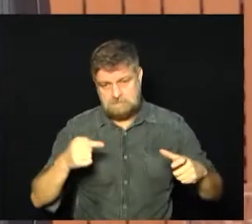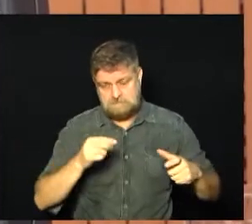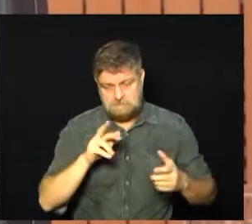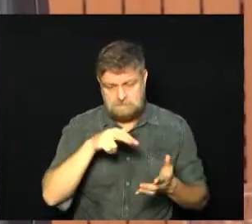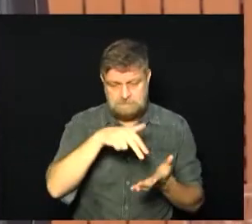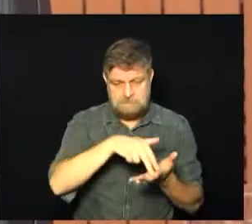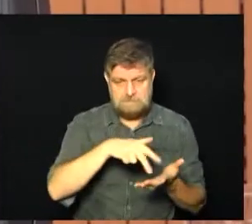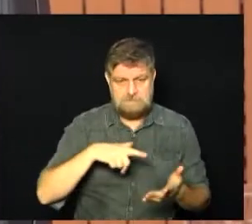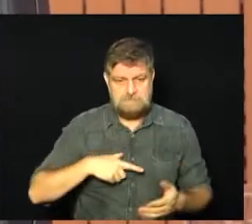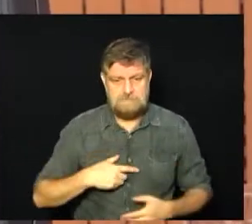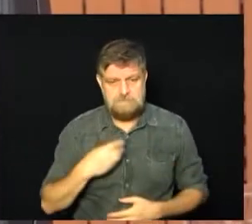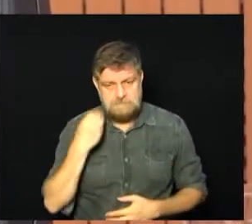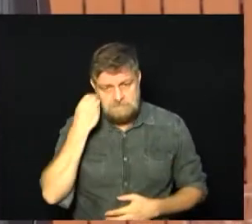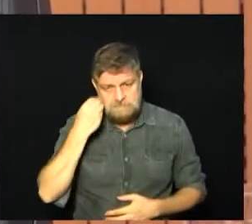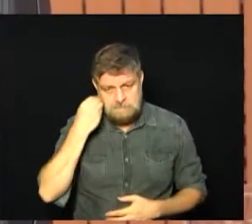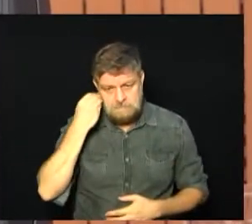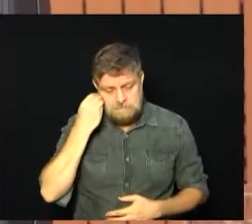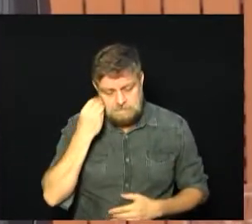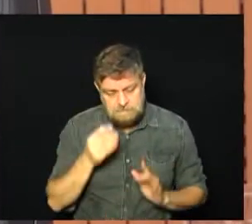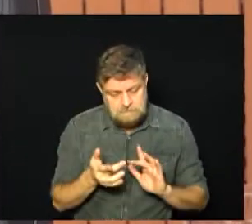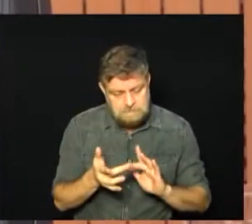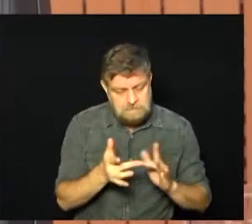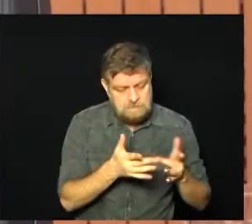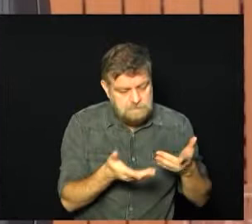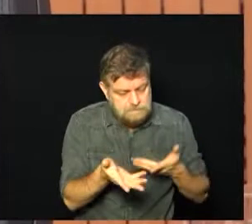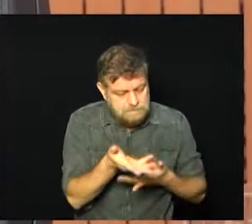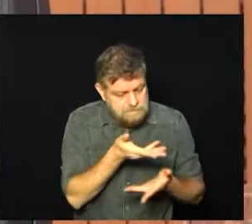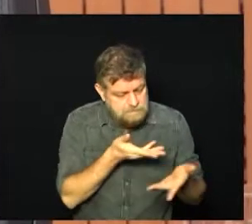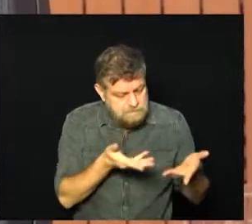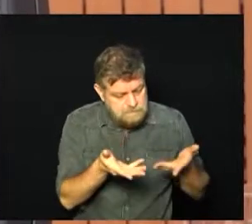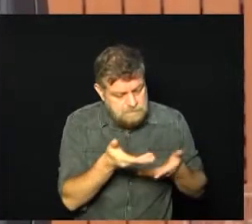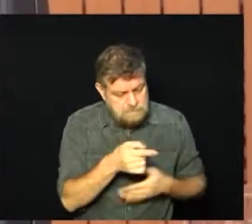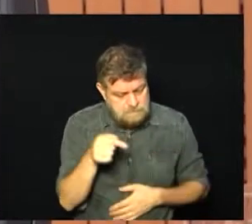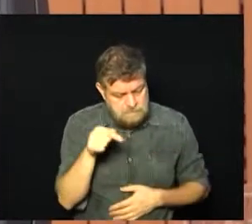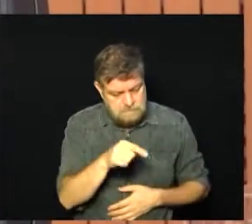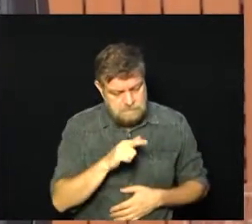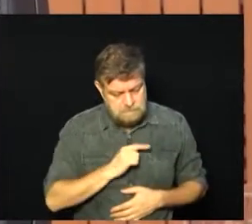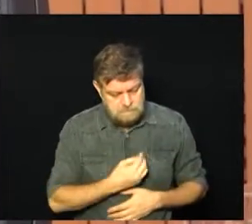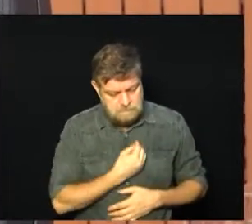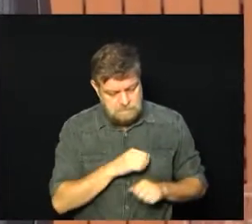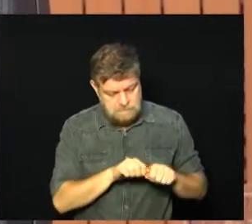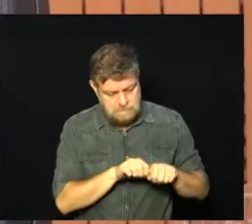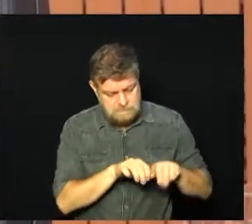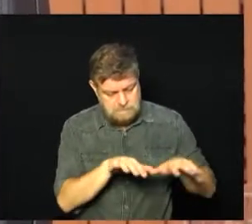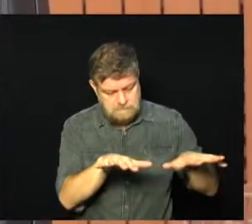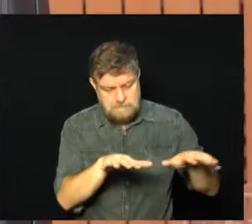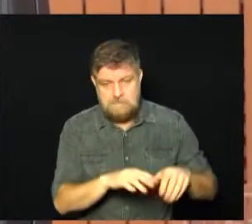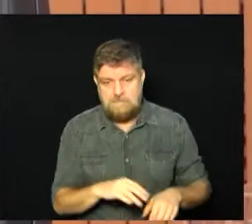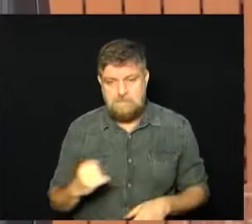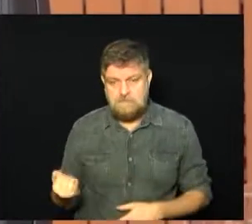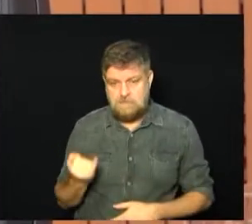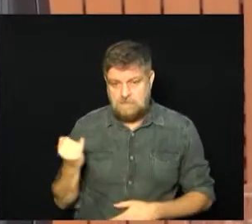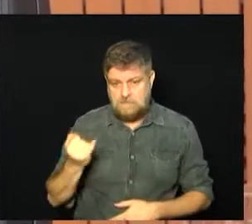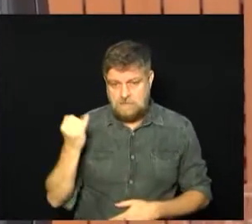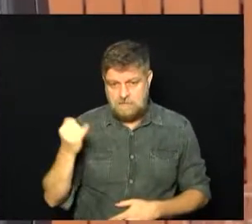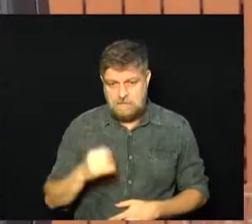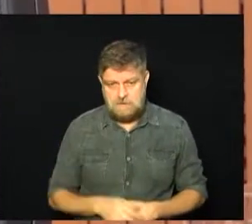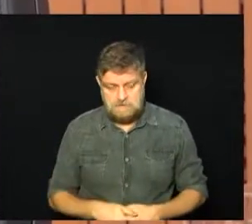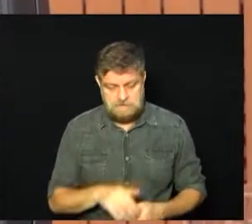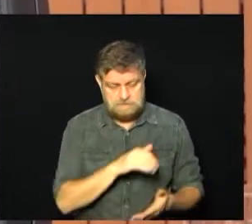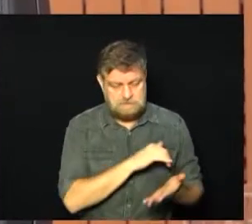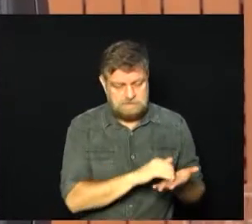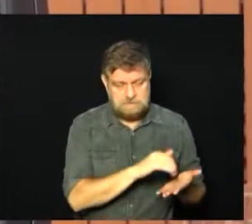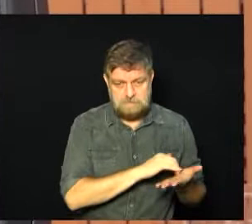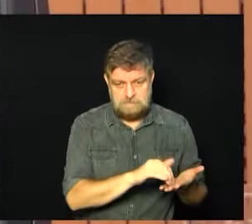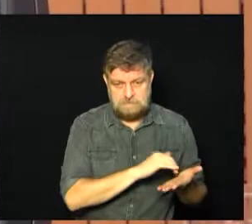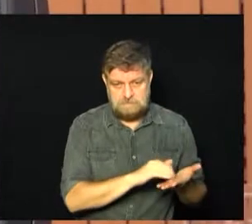uma vivência para esses locais, né? Eu estava até conversando com a Ayrton aqui, né, Ayrton, que é importante essa união entre as secretarias, né,